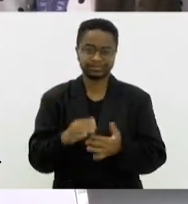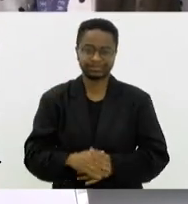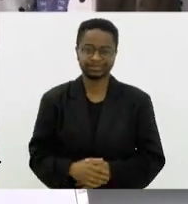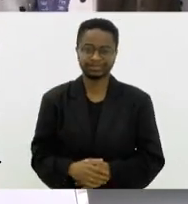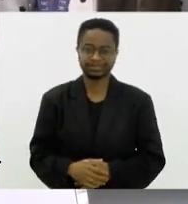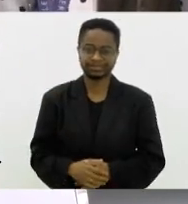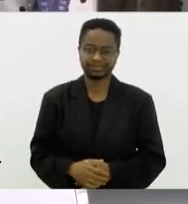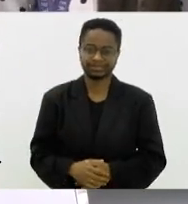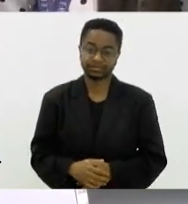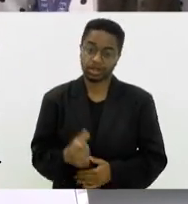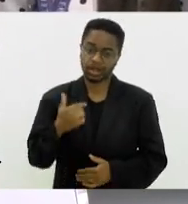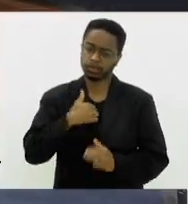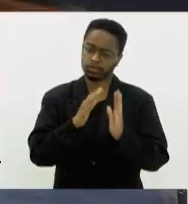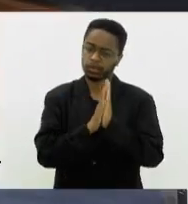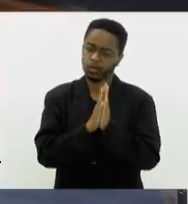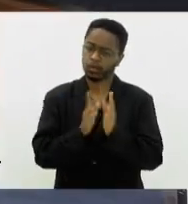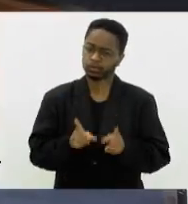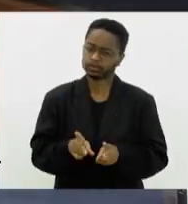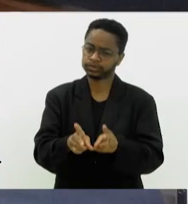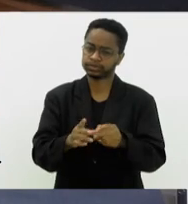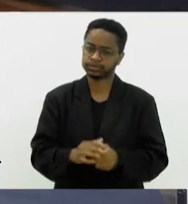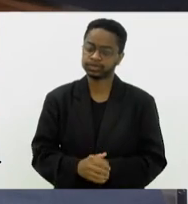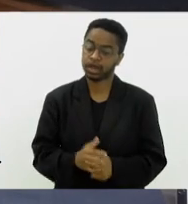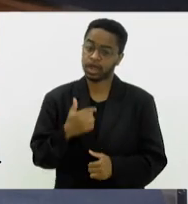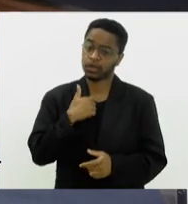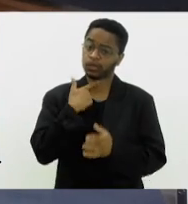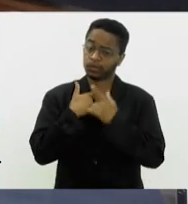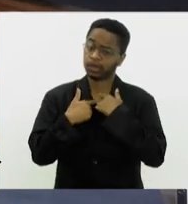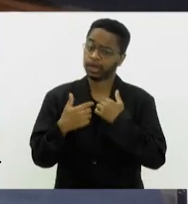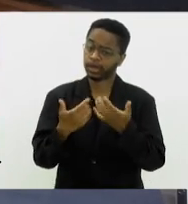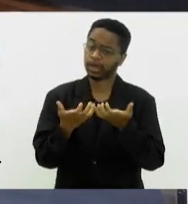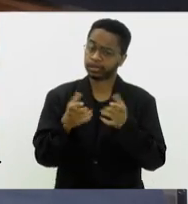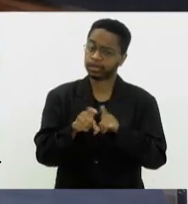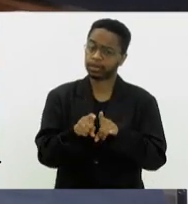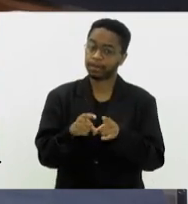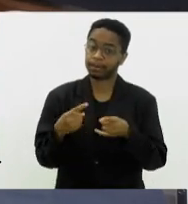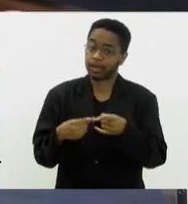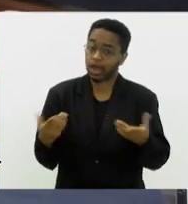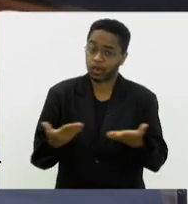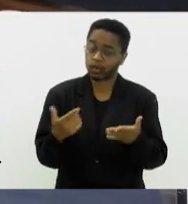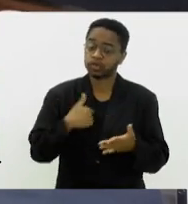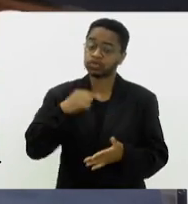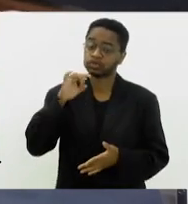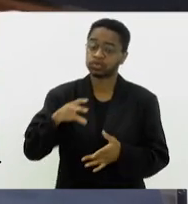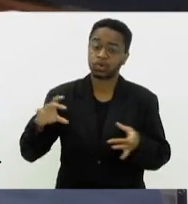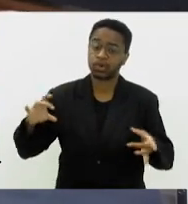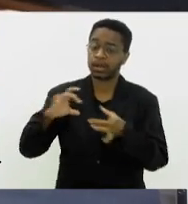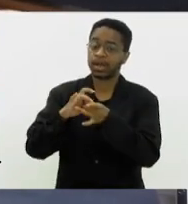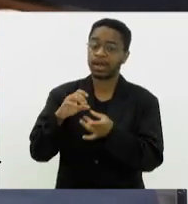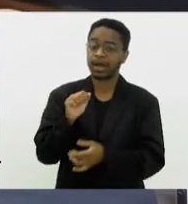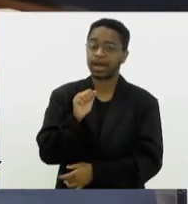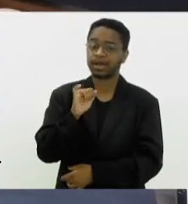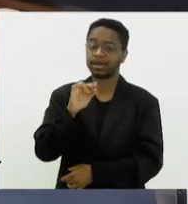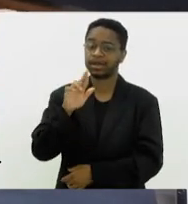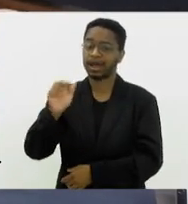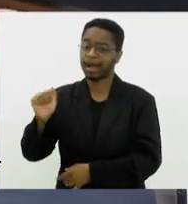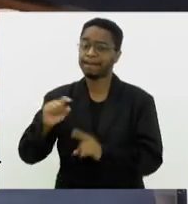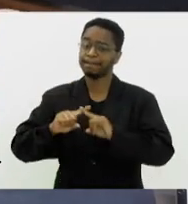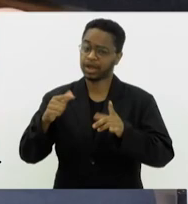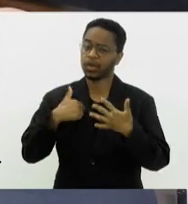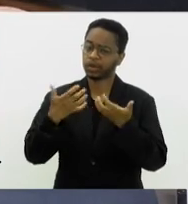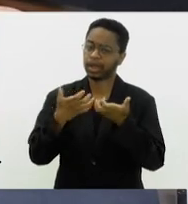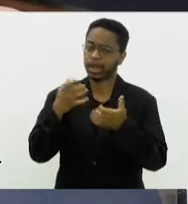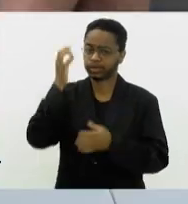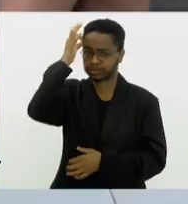Santo. Conte com a minha intercessão. Eu a desejo, porque até agora eu só consegui me ligar ao Aerá, mas gostaria de chegar ao